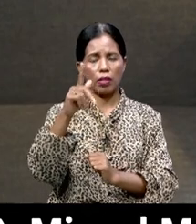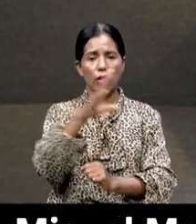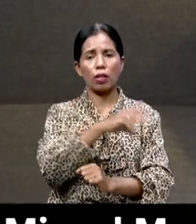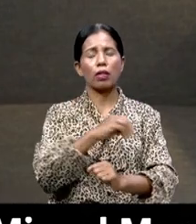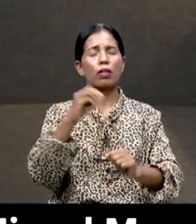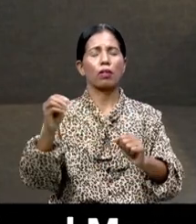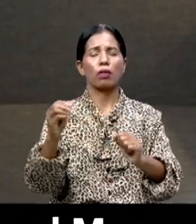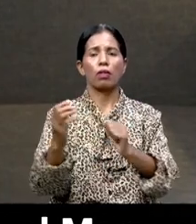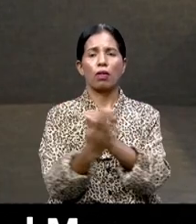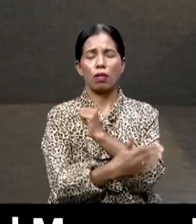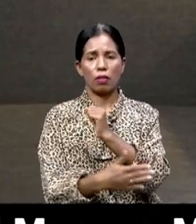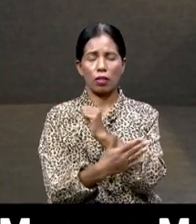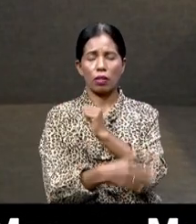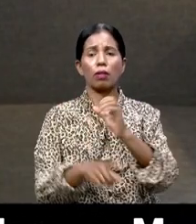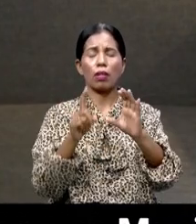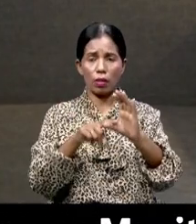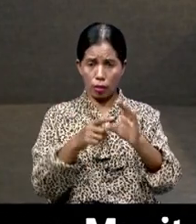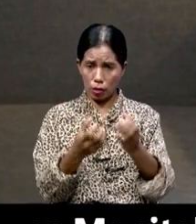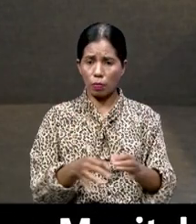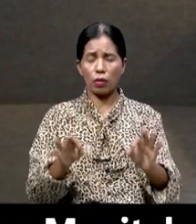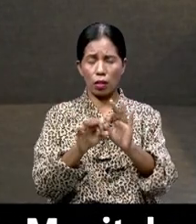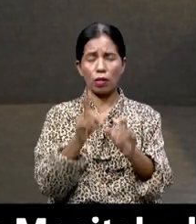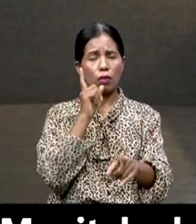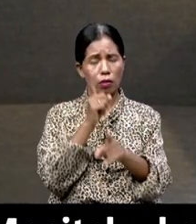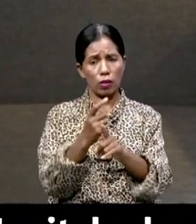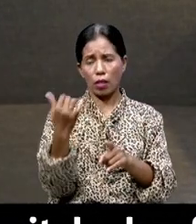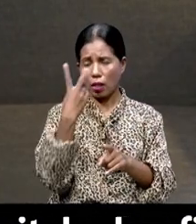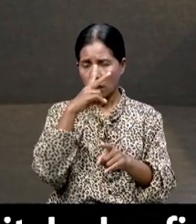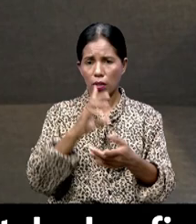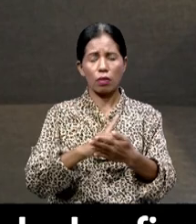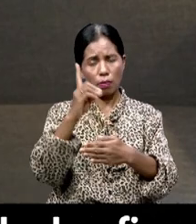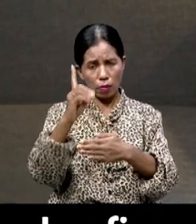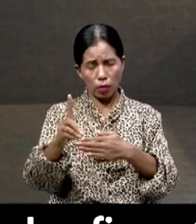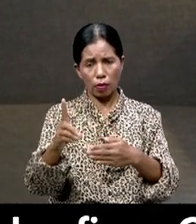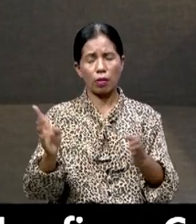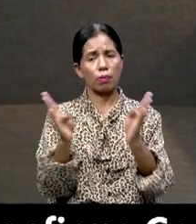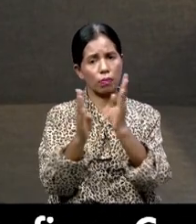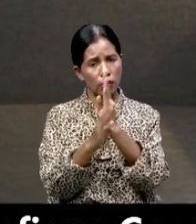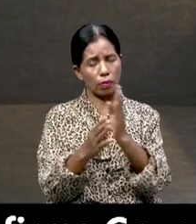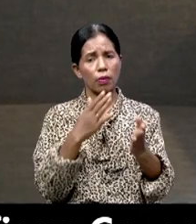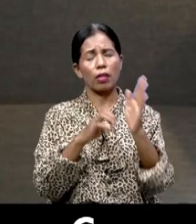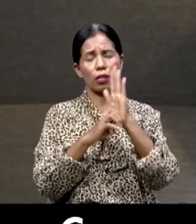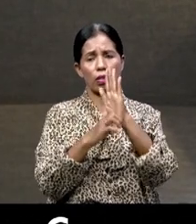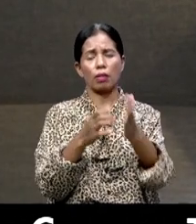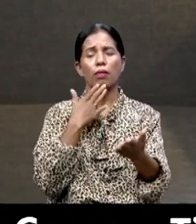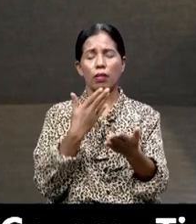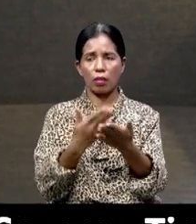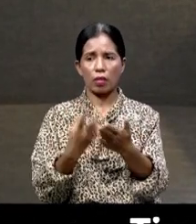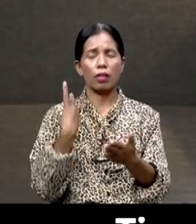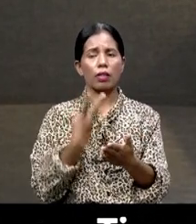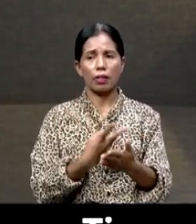Angola, importante ter visitar e basir no desenvolvimento da Becadia moderno, pela saímos instrumentos, referência para Ita,